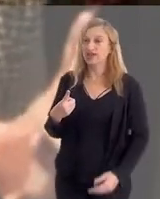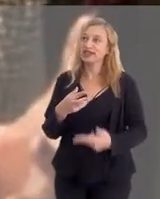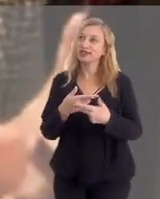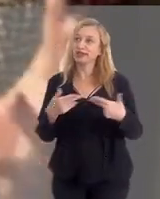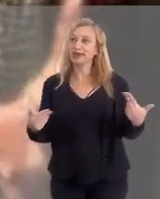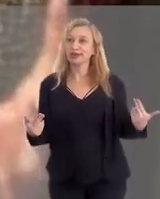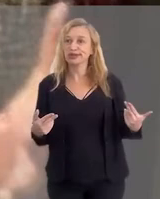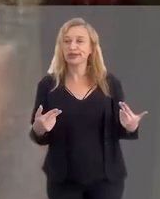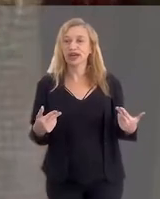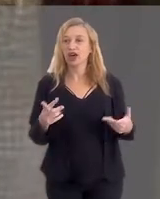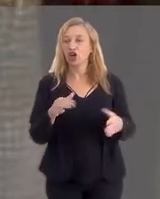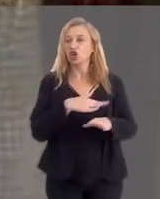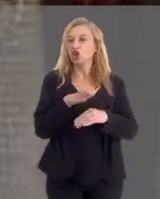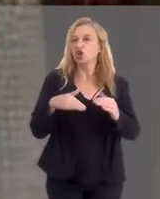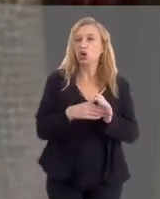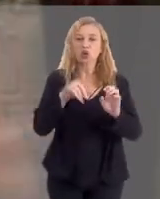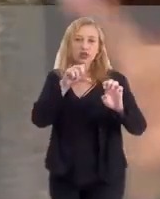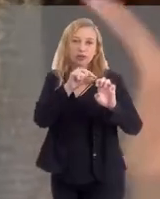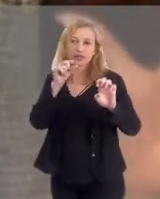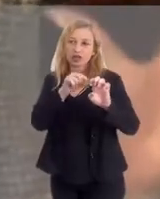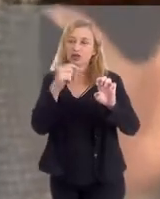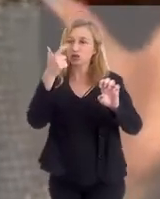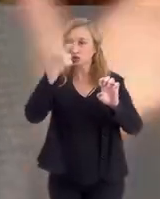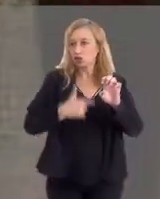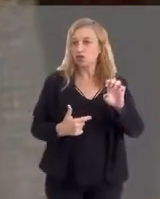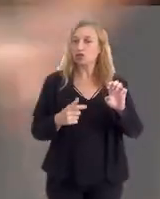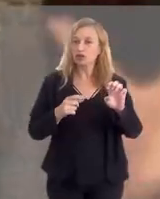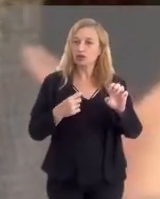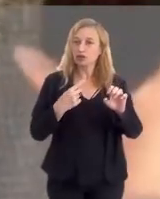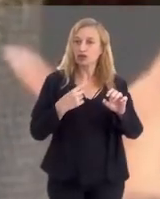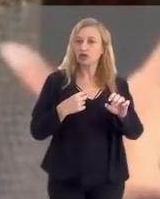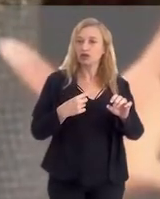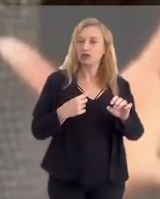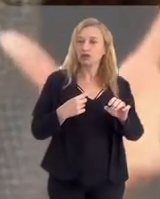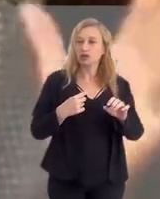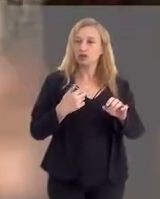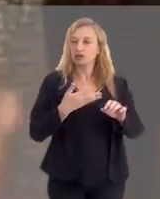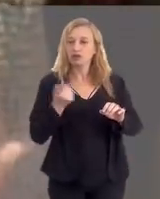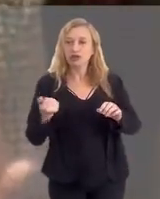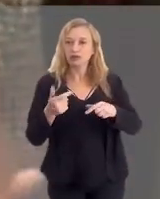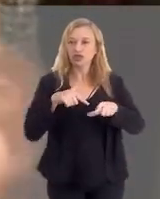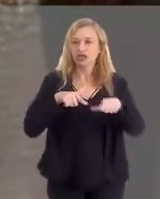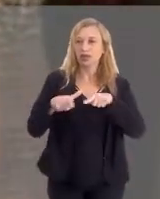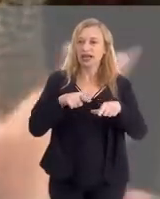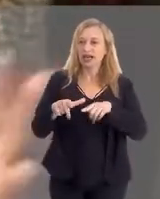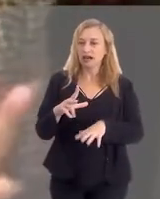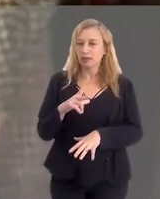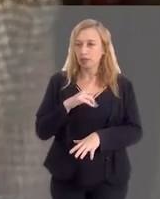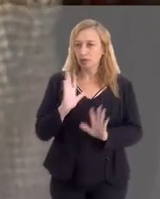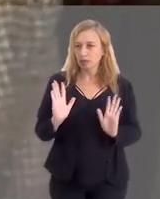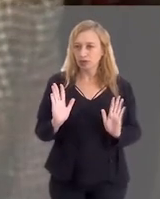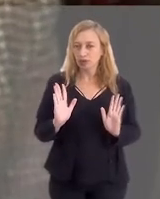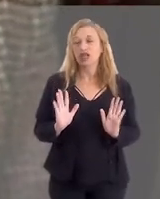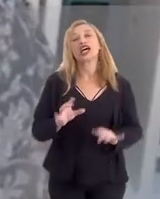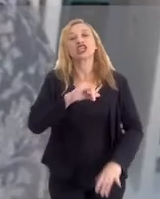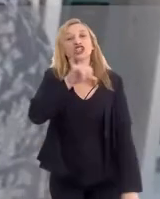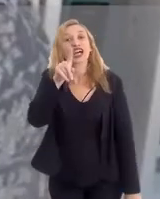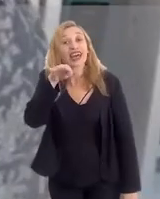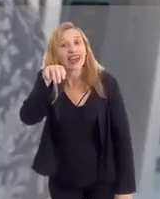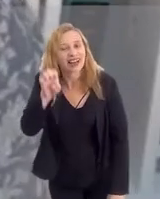eu vejo muito é essa coisa de somos todos empreendedores, vamos empreender, como sinônimo de tão por nossa própria